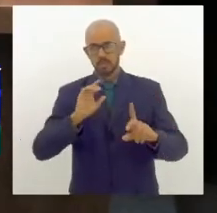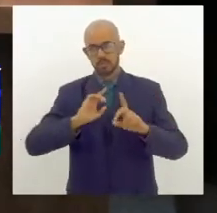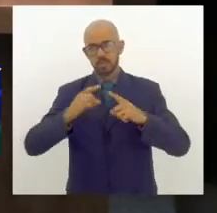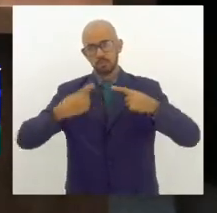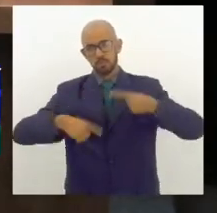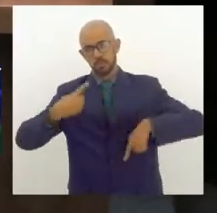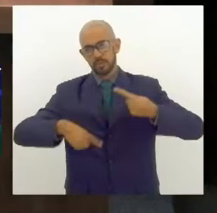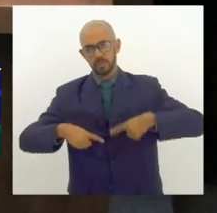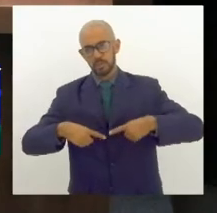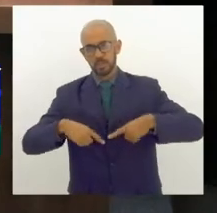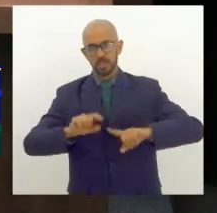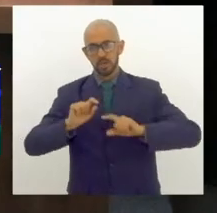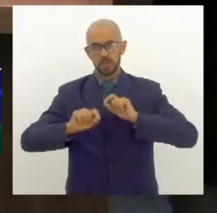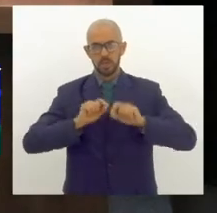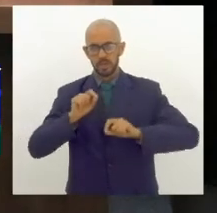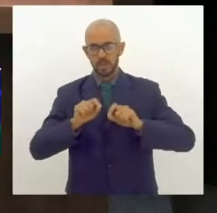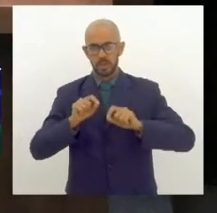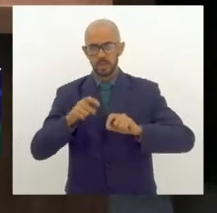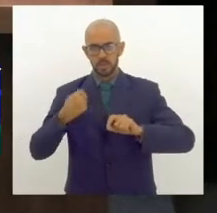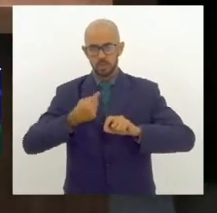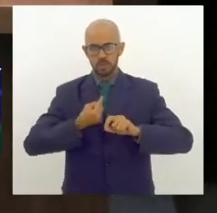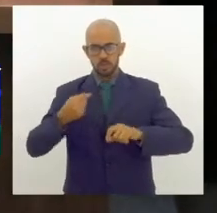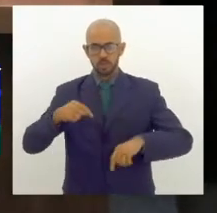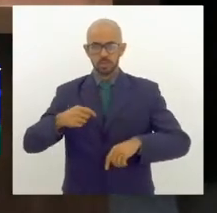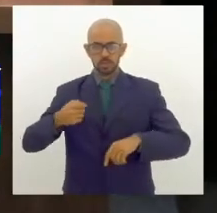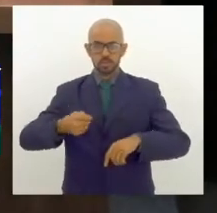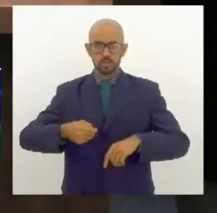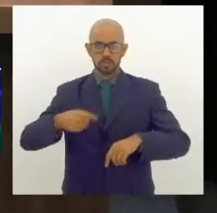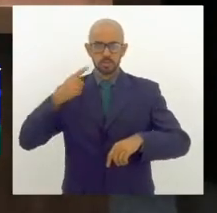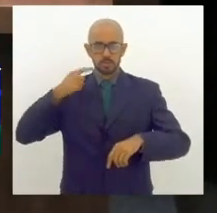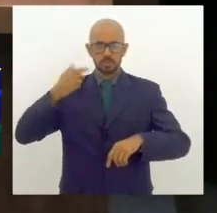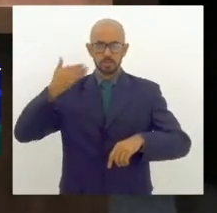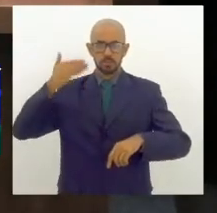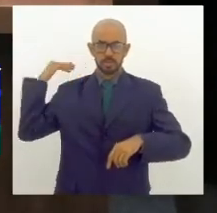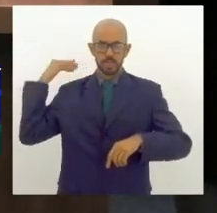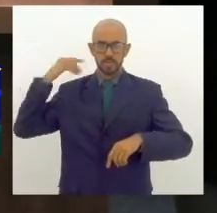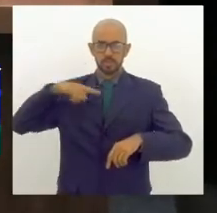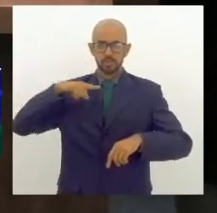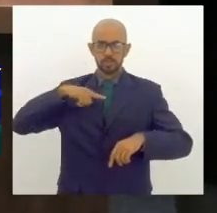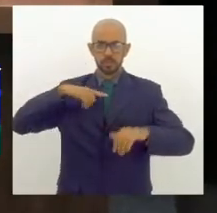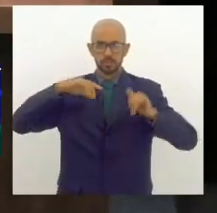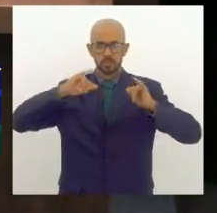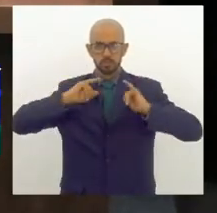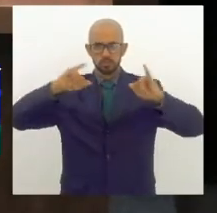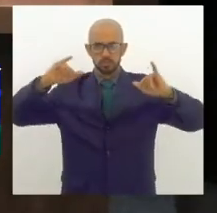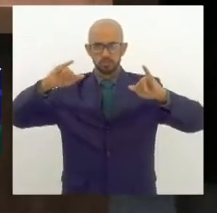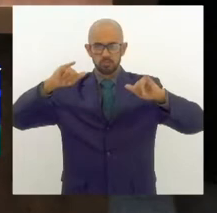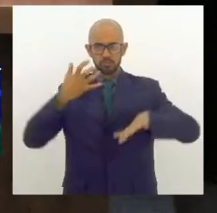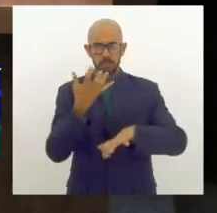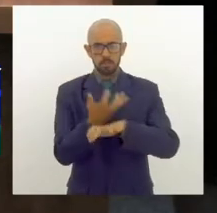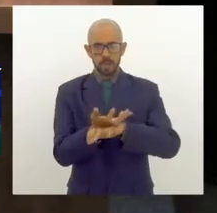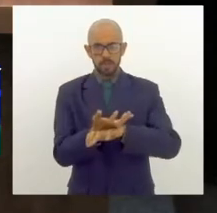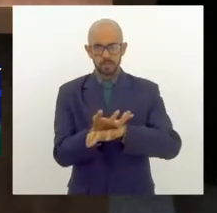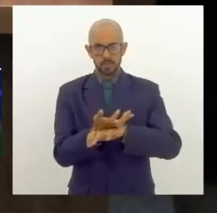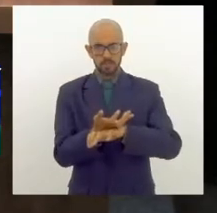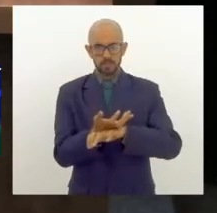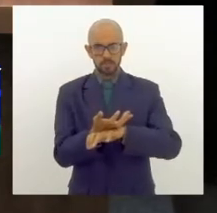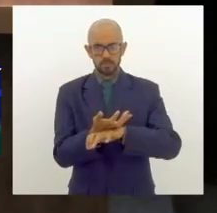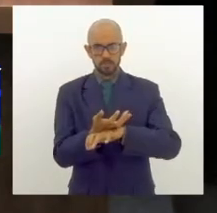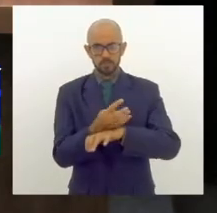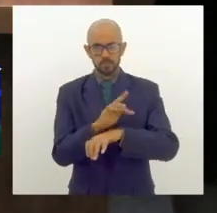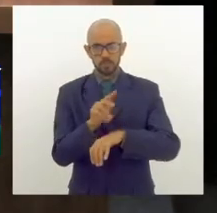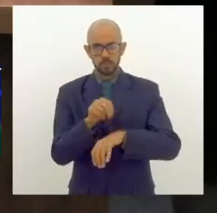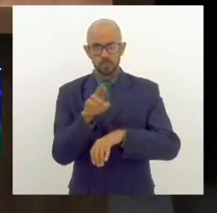política. A gente teve, na última semana, lançada aqui na praça, no Buraco do Lume, onde o nosso partido, o